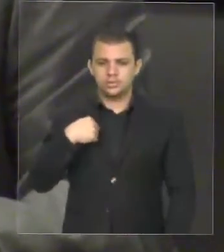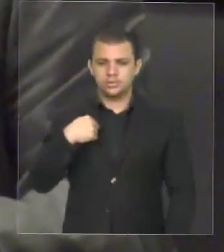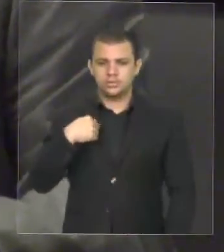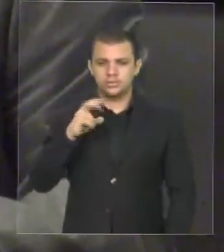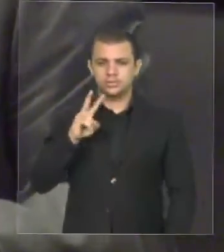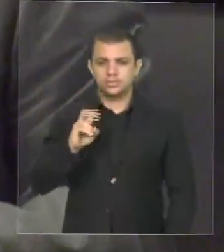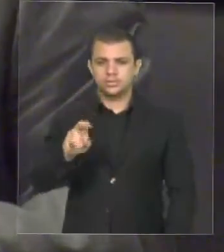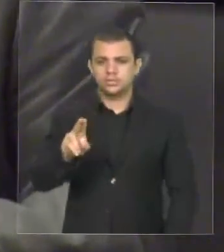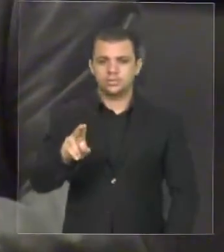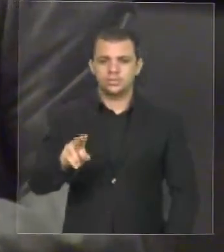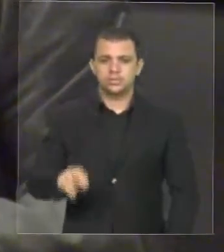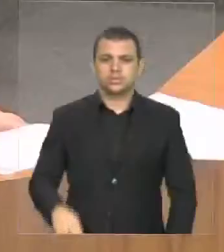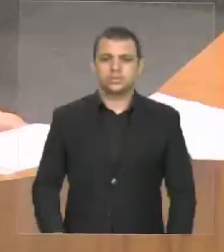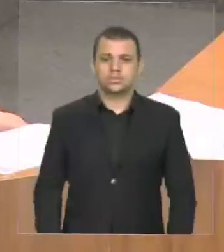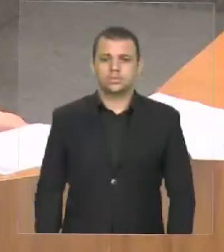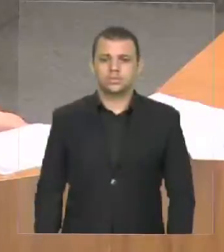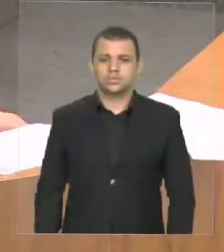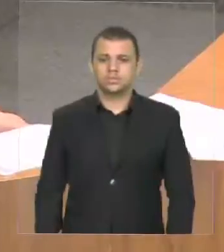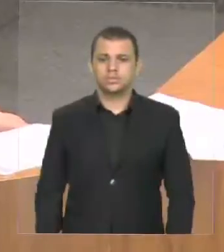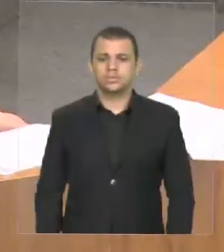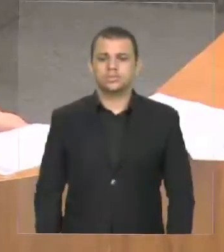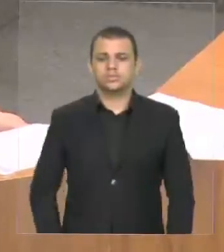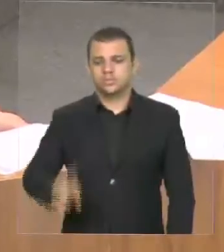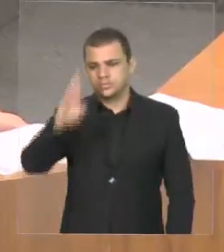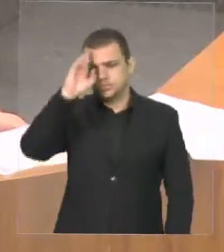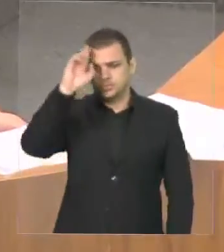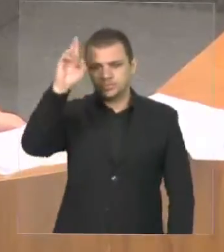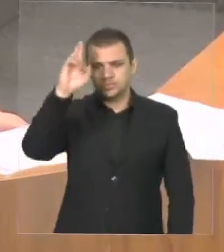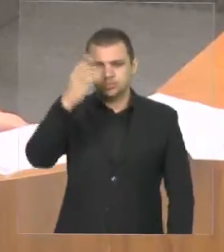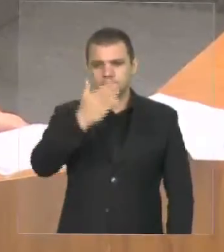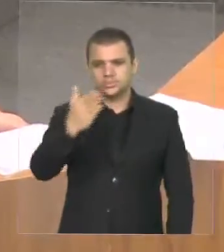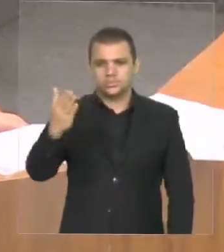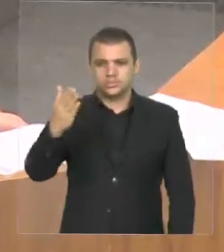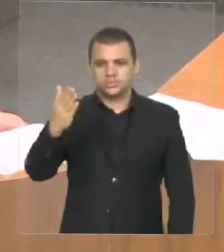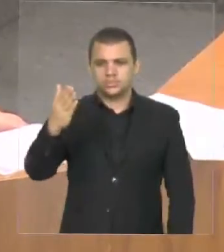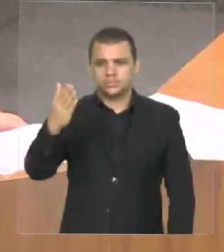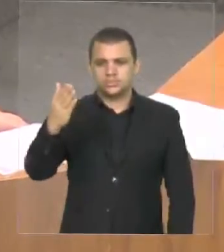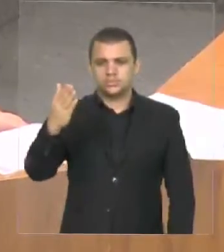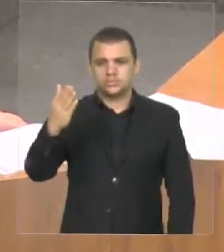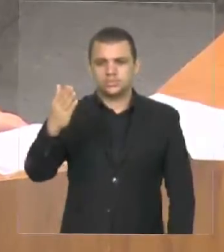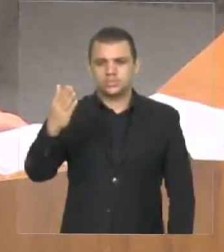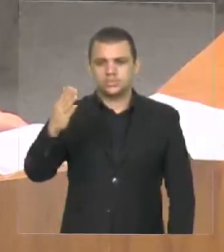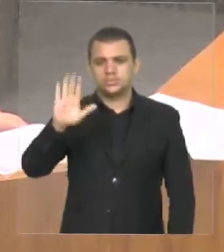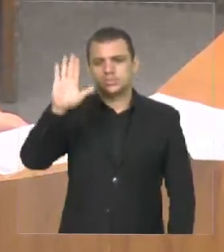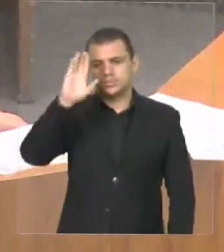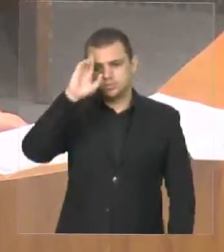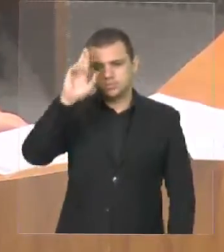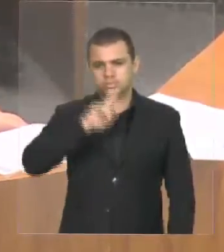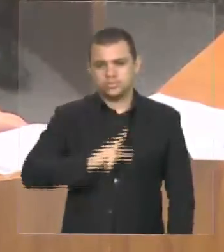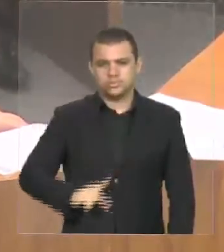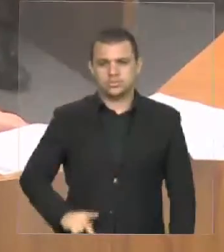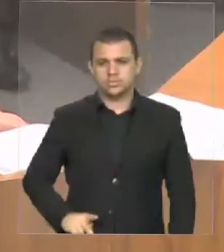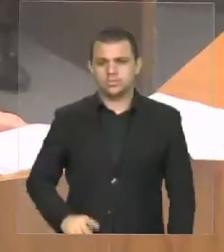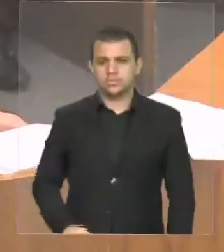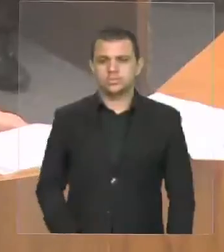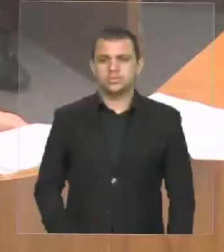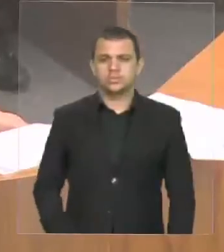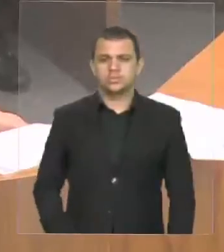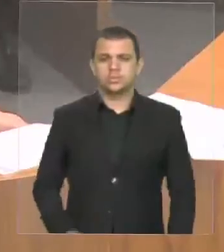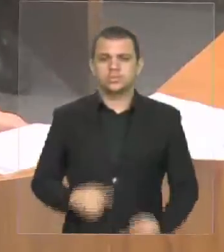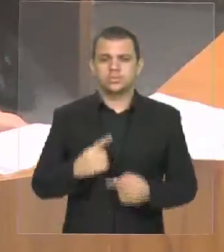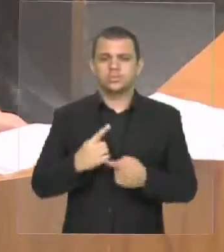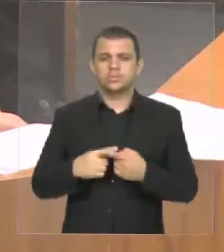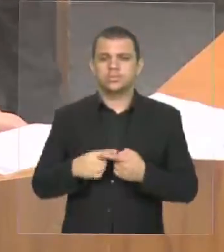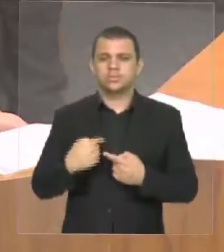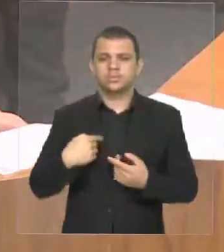Deputado Rogério. Senhores deputados, senhor presidente, eu vou pedir para a claque que o deputado trouxe, inclusive